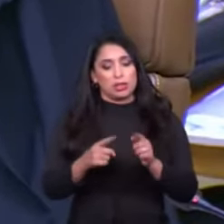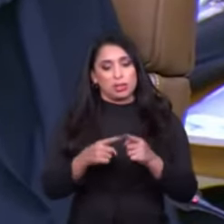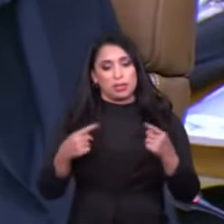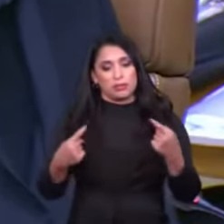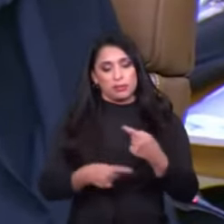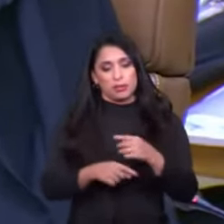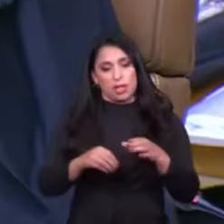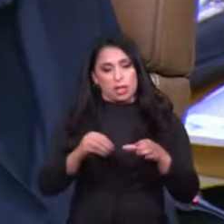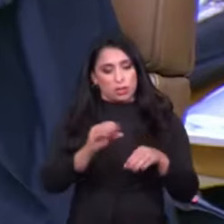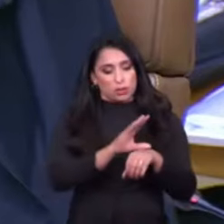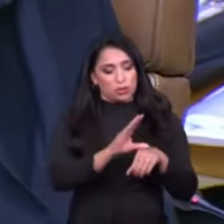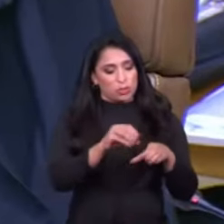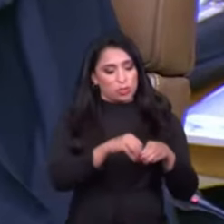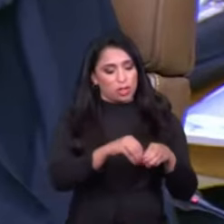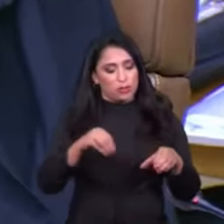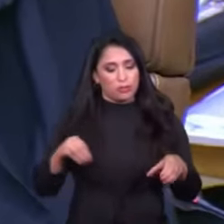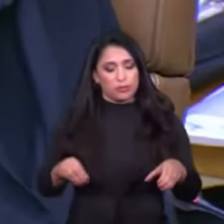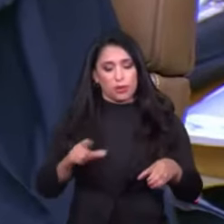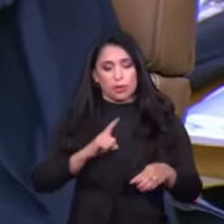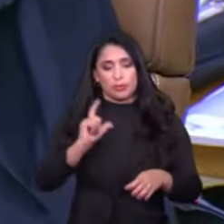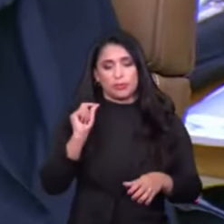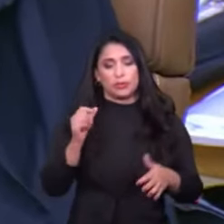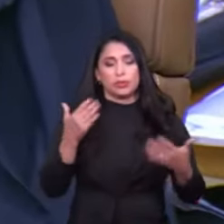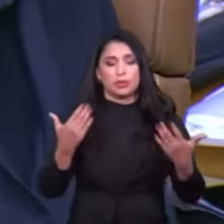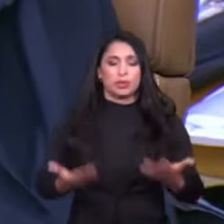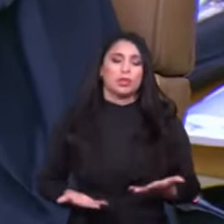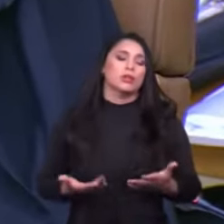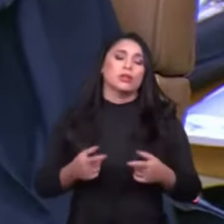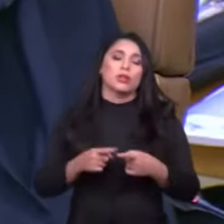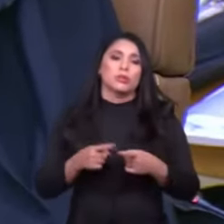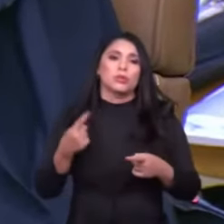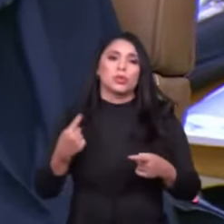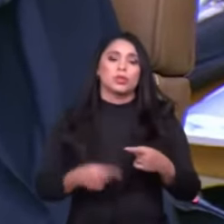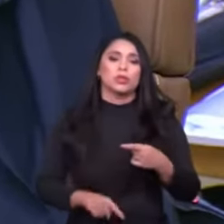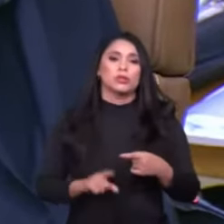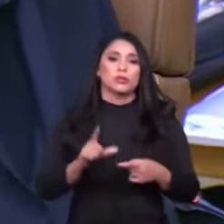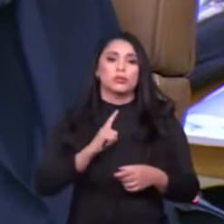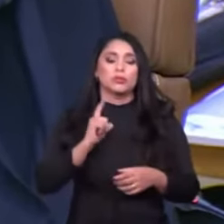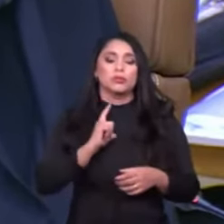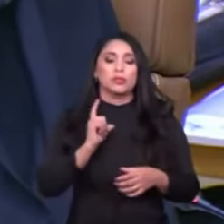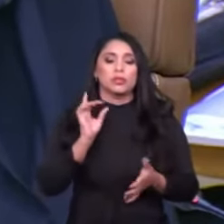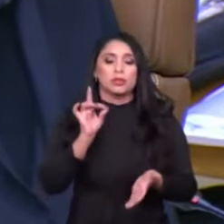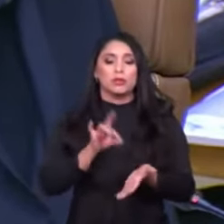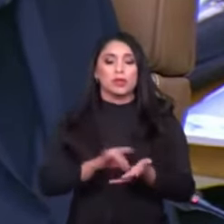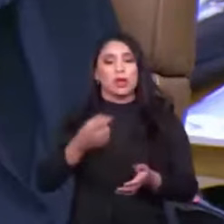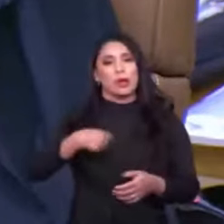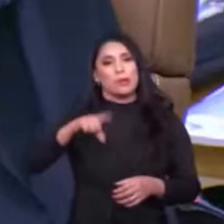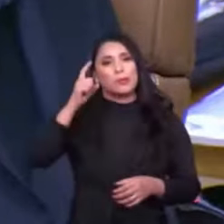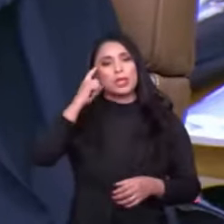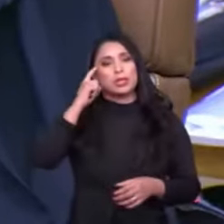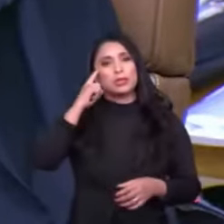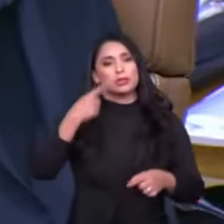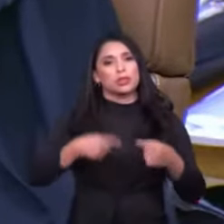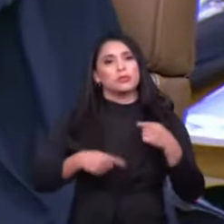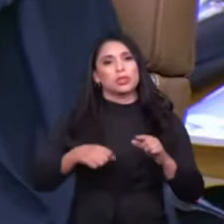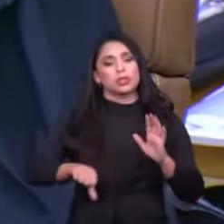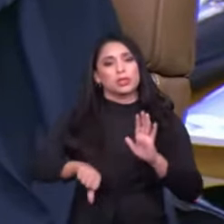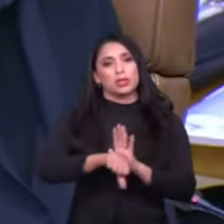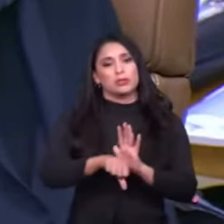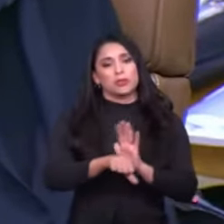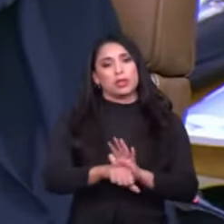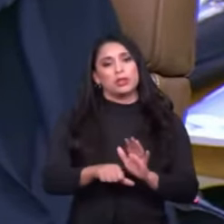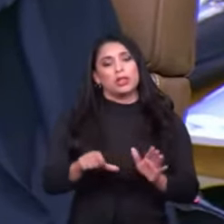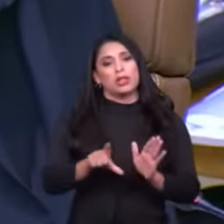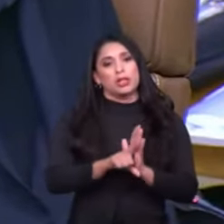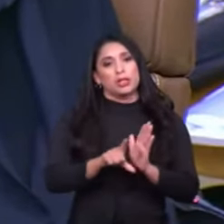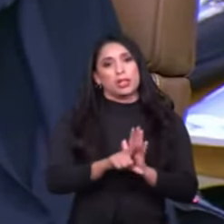Tendo como norte o postulado da proporcionalidade em sua vertente da proibição de proteção deficiente, penso que a política criminal adotada pela Lei 11.343,